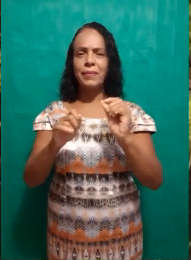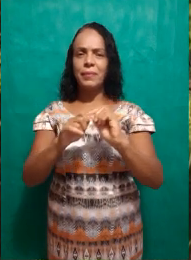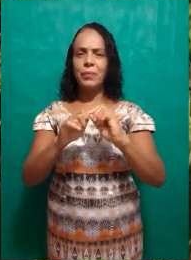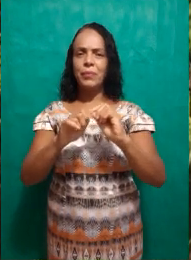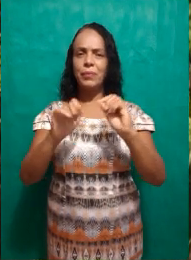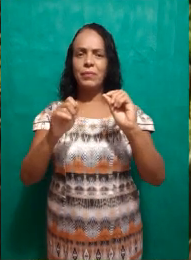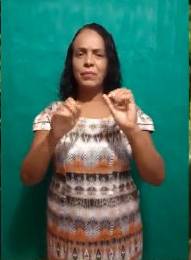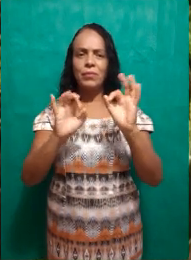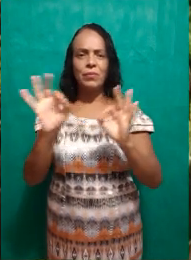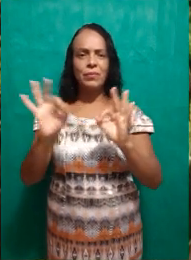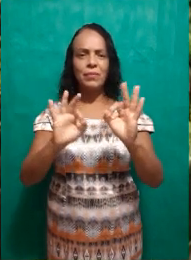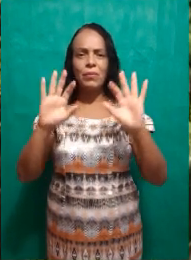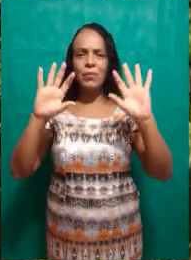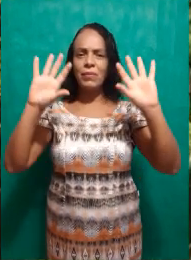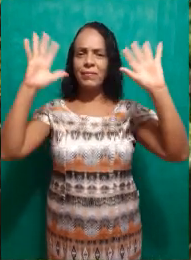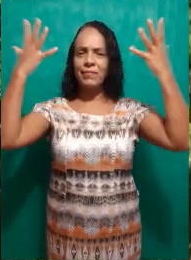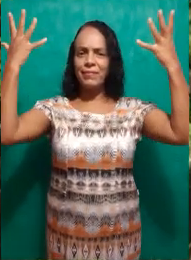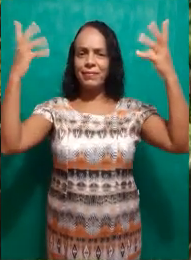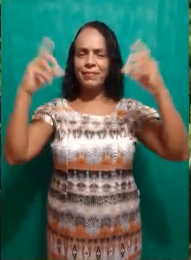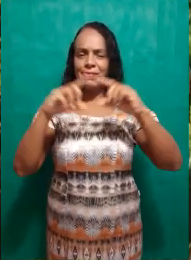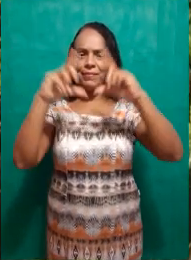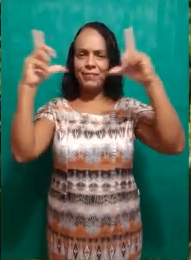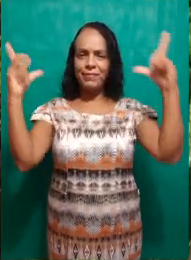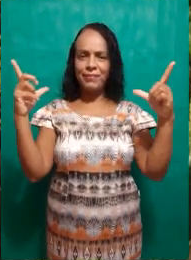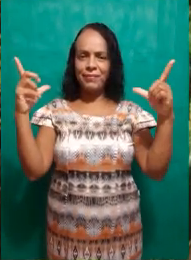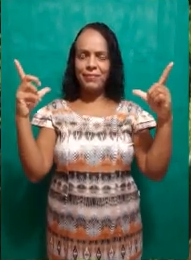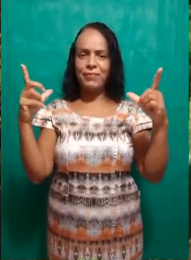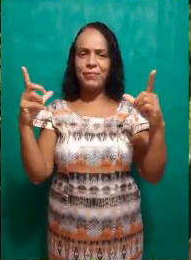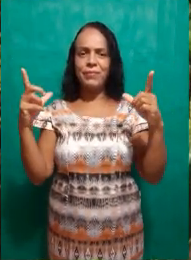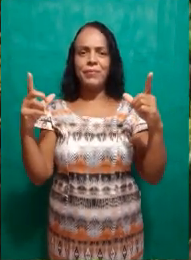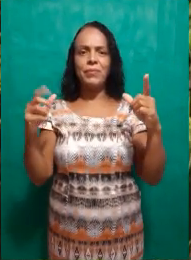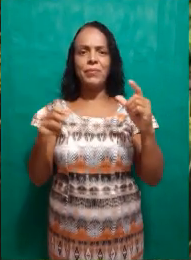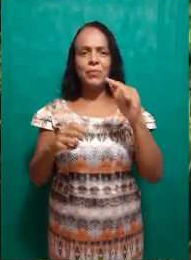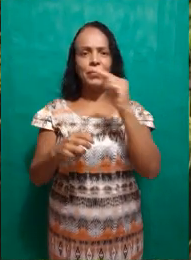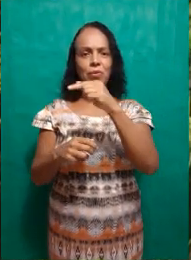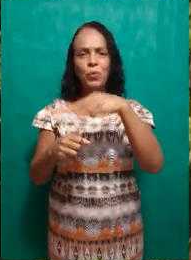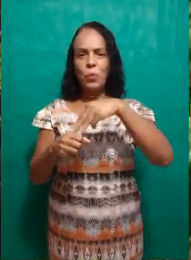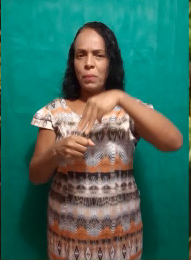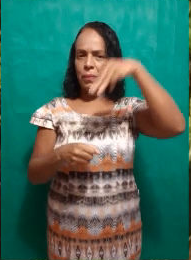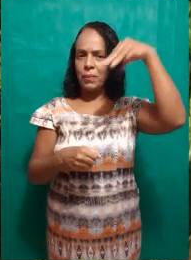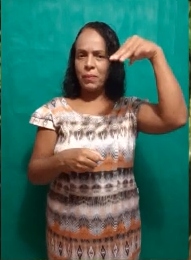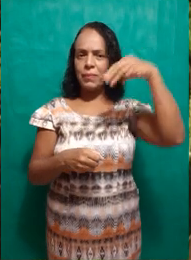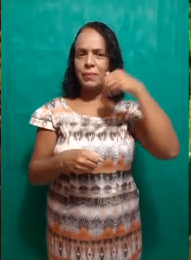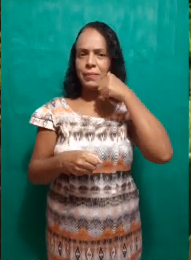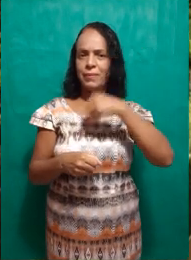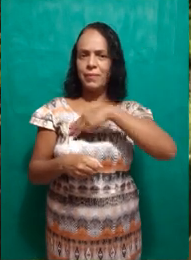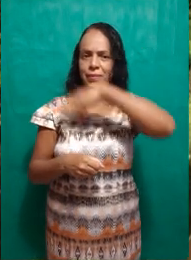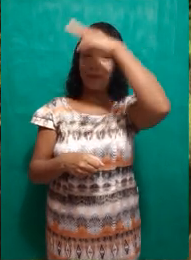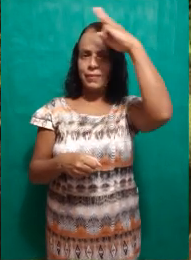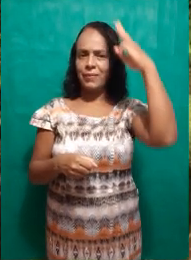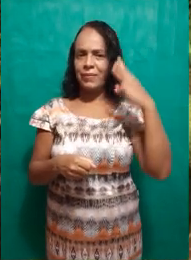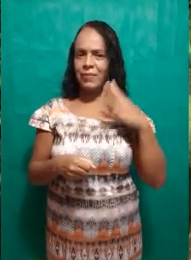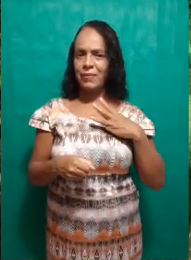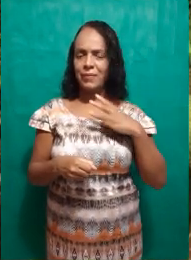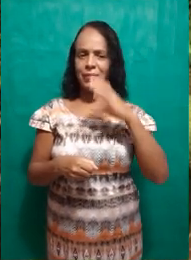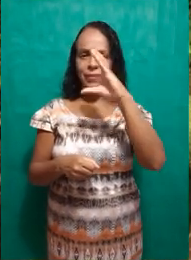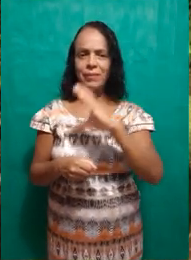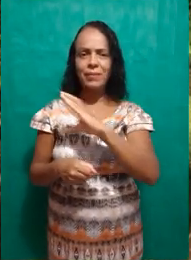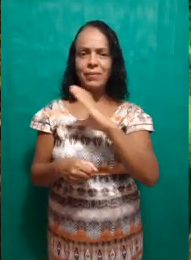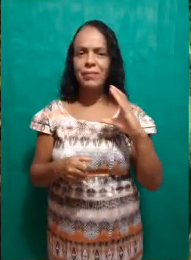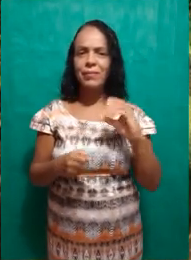Inclusive, a rainha e o mestre estavam sendo aguardados ali naquela